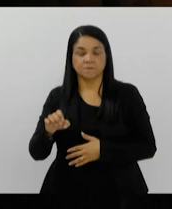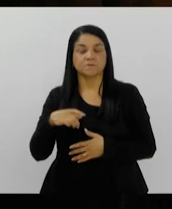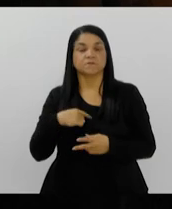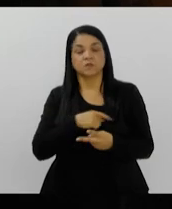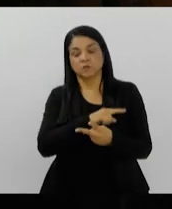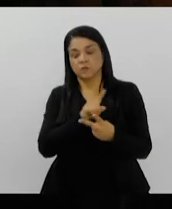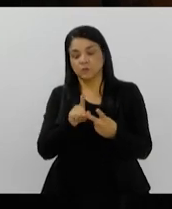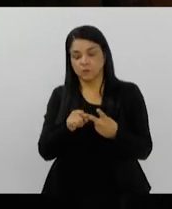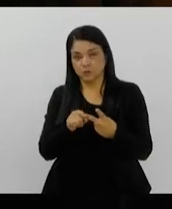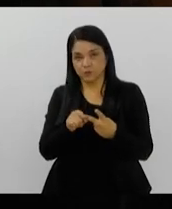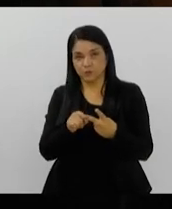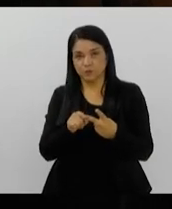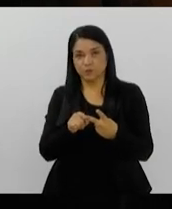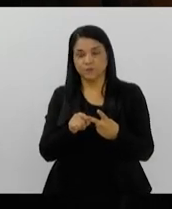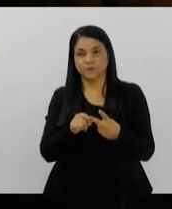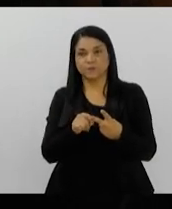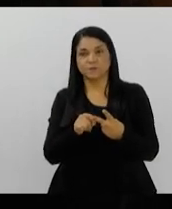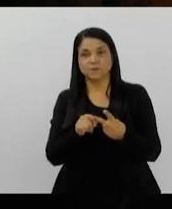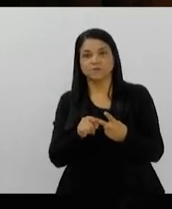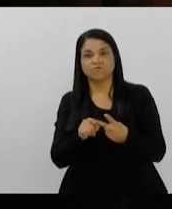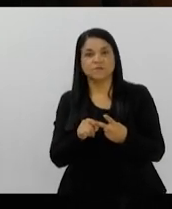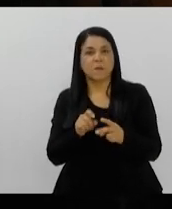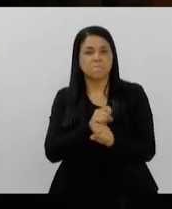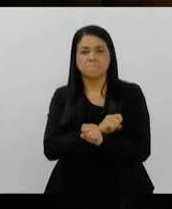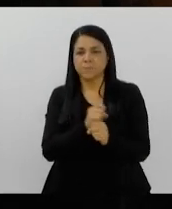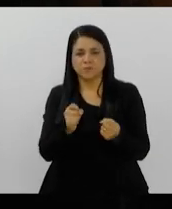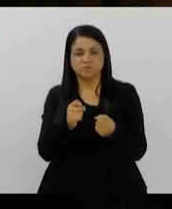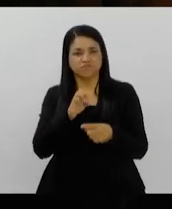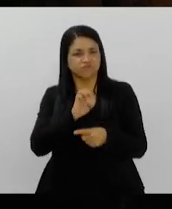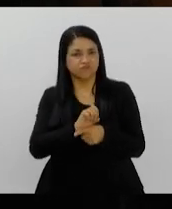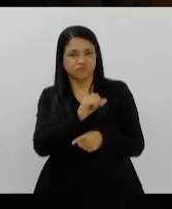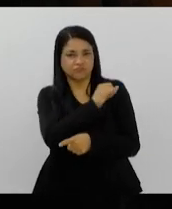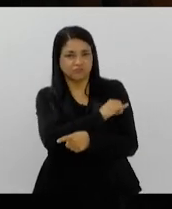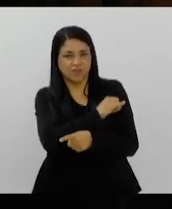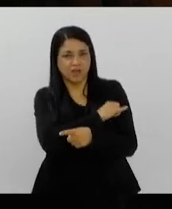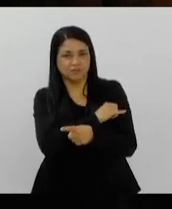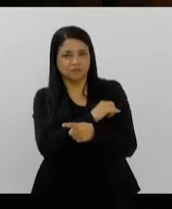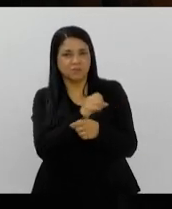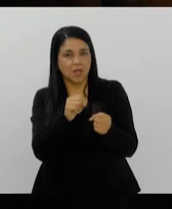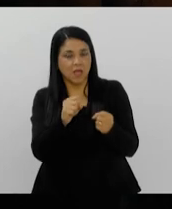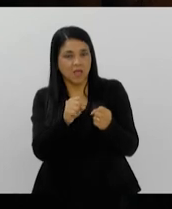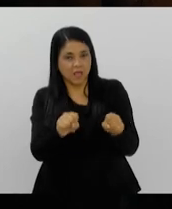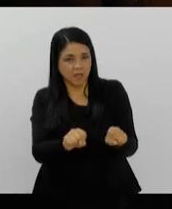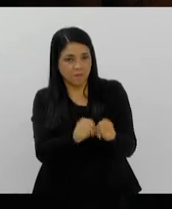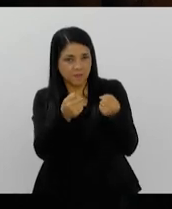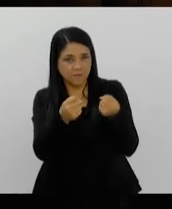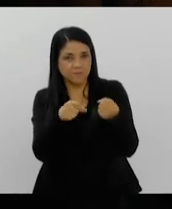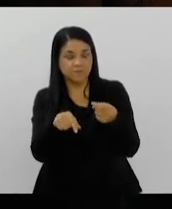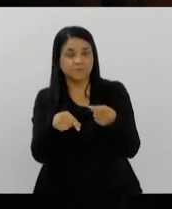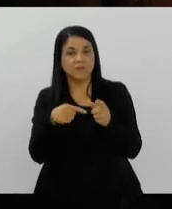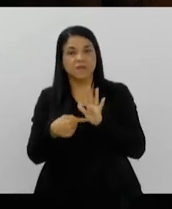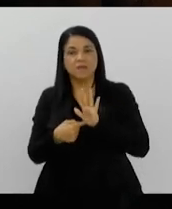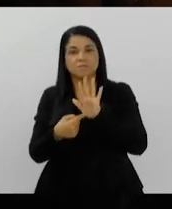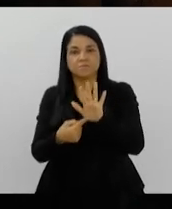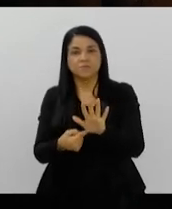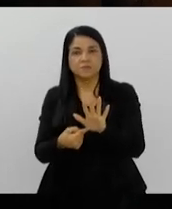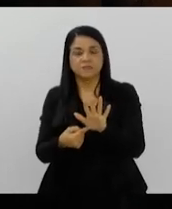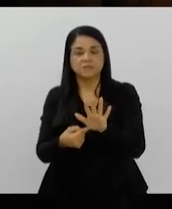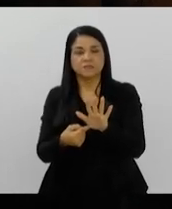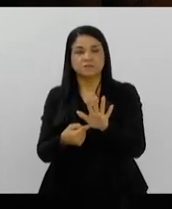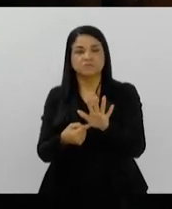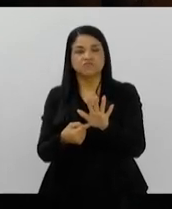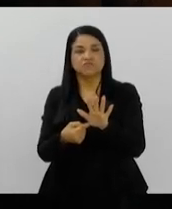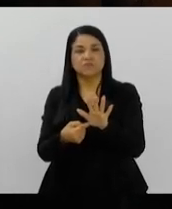aspecto é que não dá para um Estado quebrado, que apresenta uma